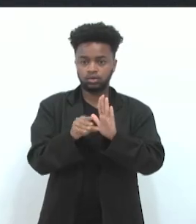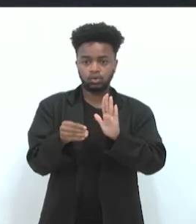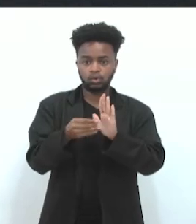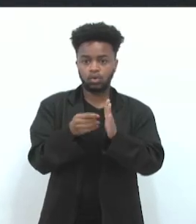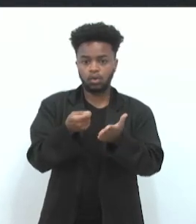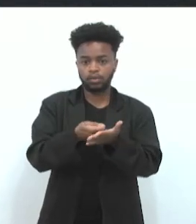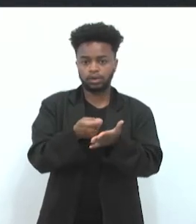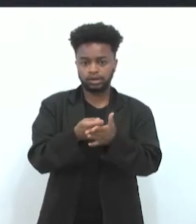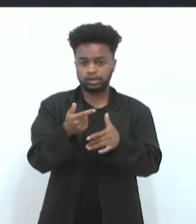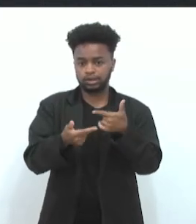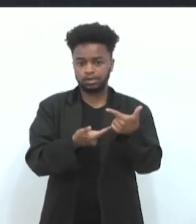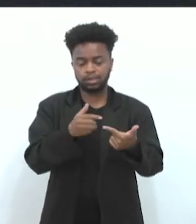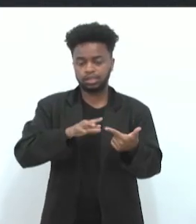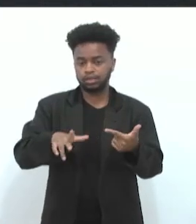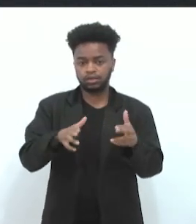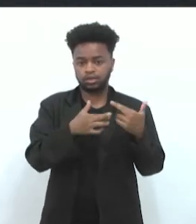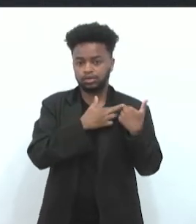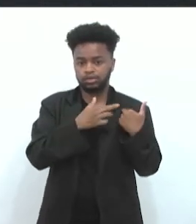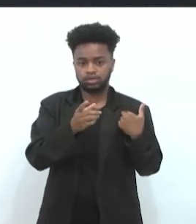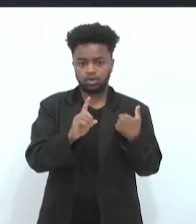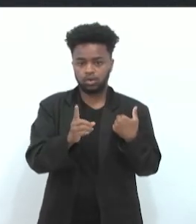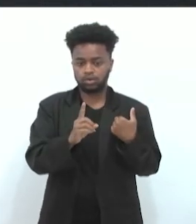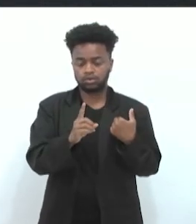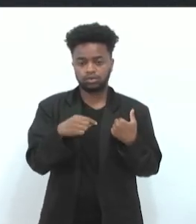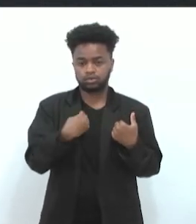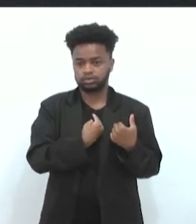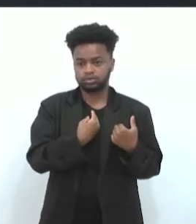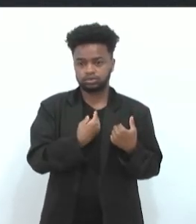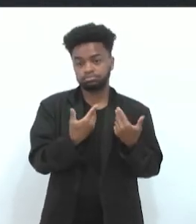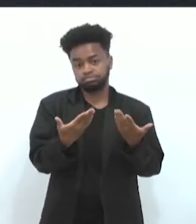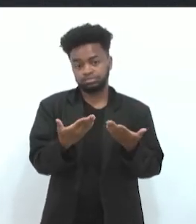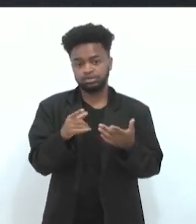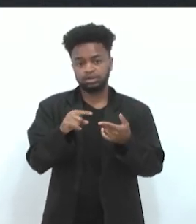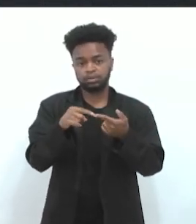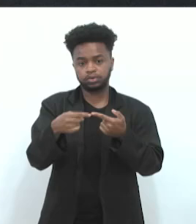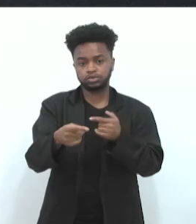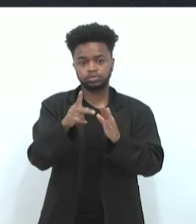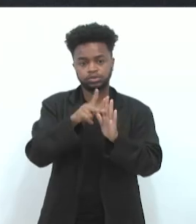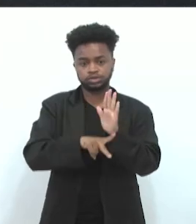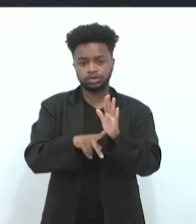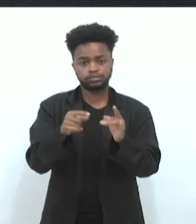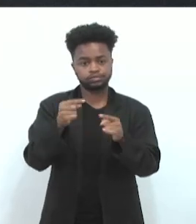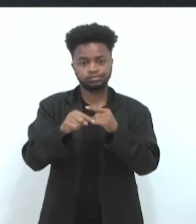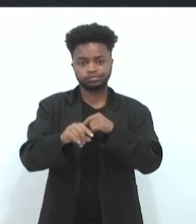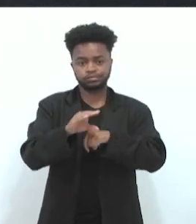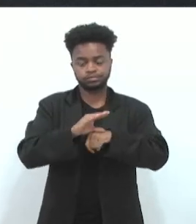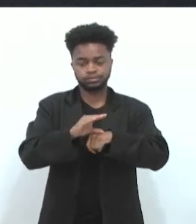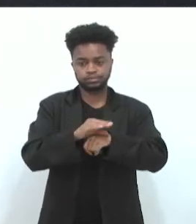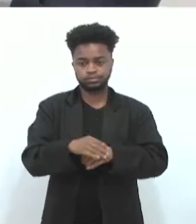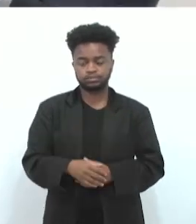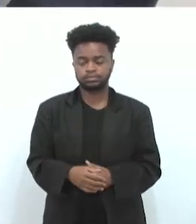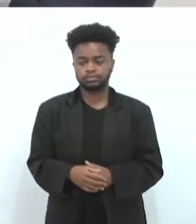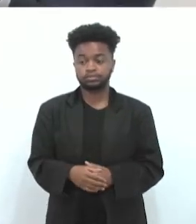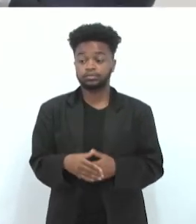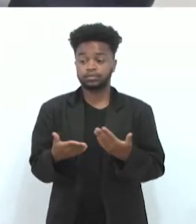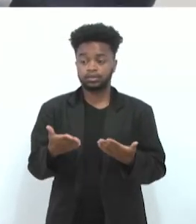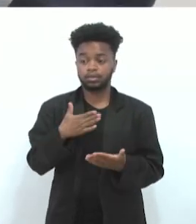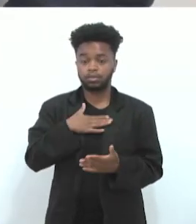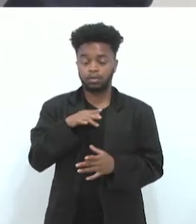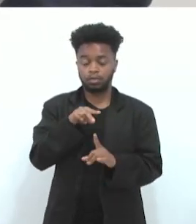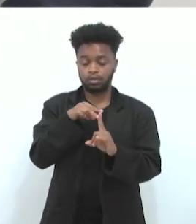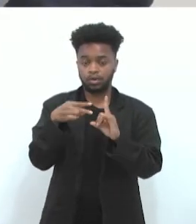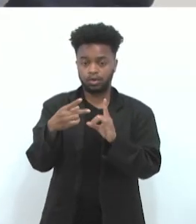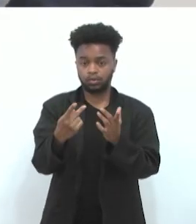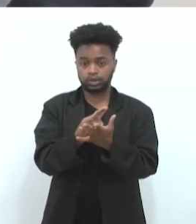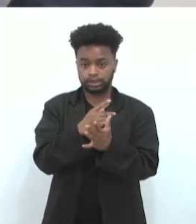não é competência nossa. Presidente. Então tornou o projeto ilegal, não inconstitucional. Presidente, Eu acho me que- permita só rapidamente, no meu entender é assim, tá? A